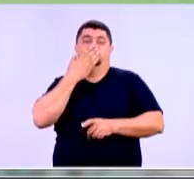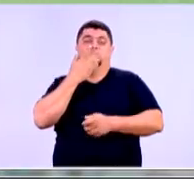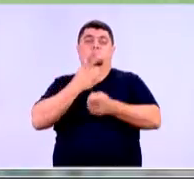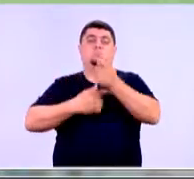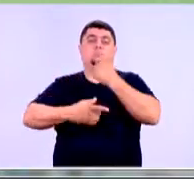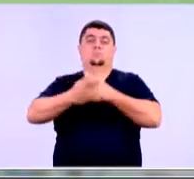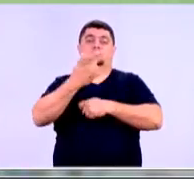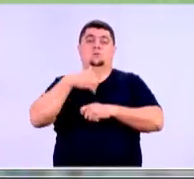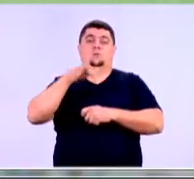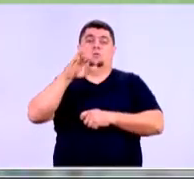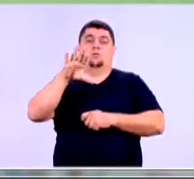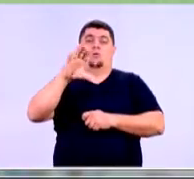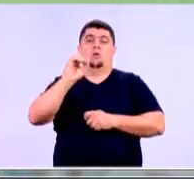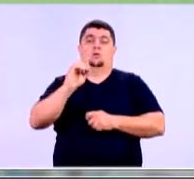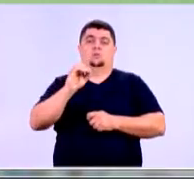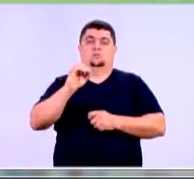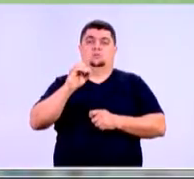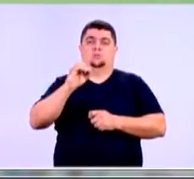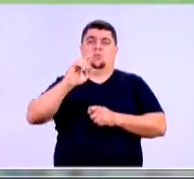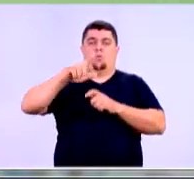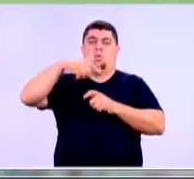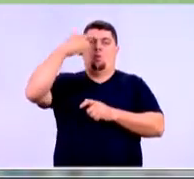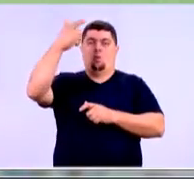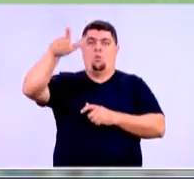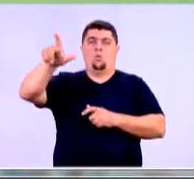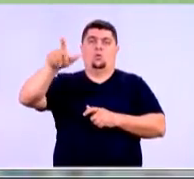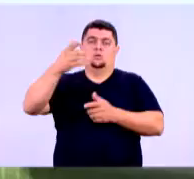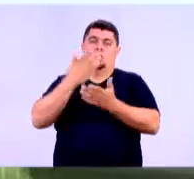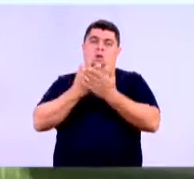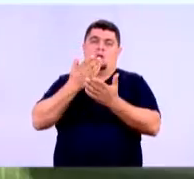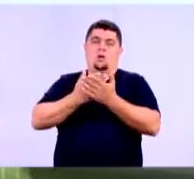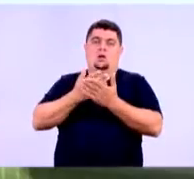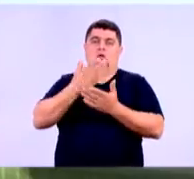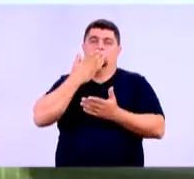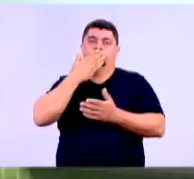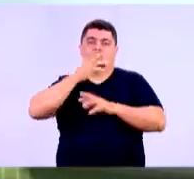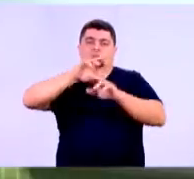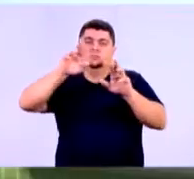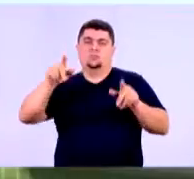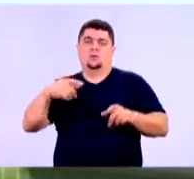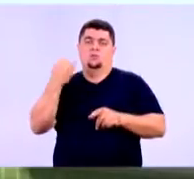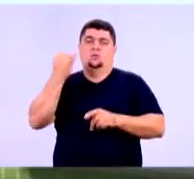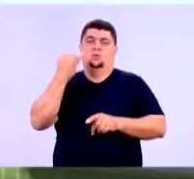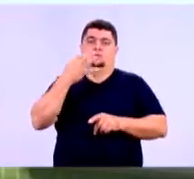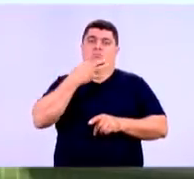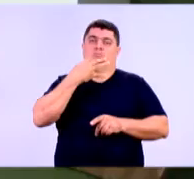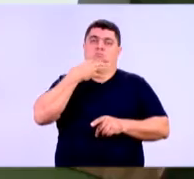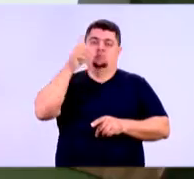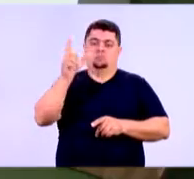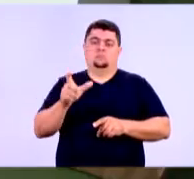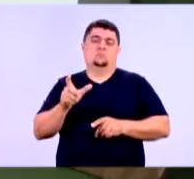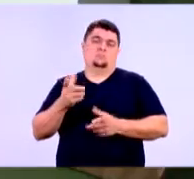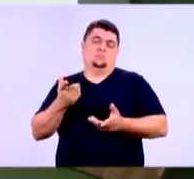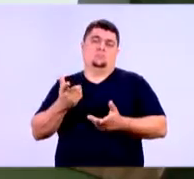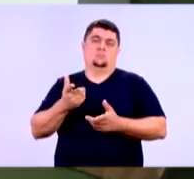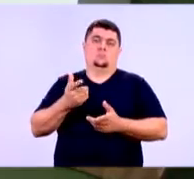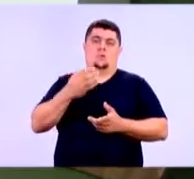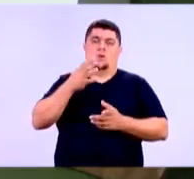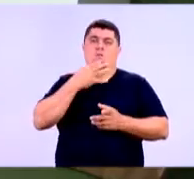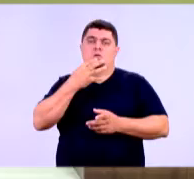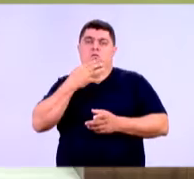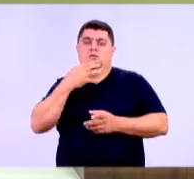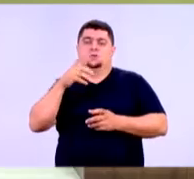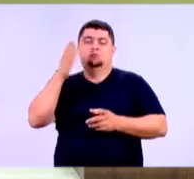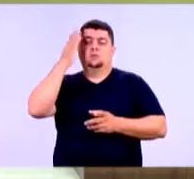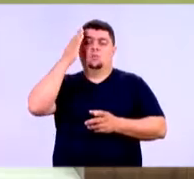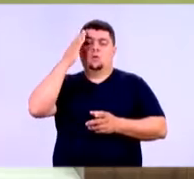de risco. Vamos discutir nas próximas aulas alguns modelos de gestão de risco, é importante o conhecimento deles, né? Claro, você deve conhecê-los para saber qual